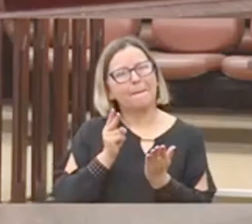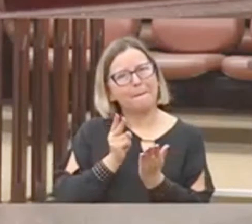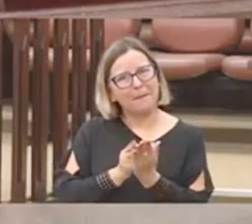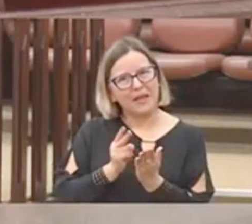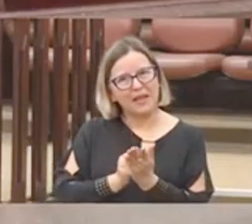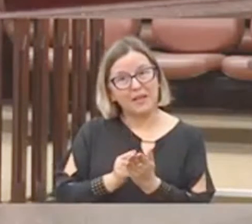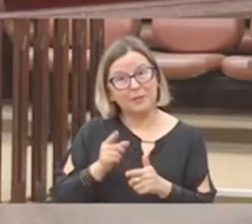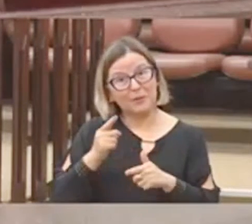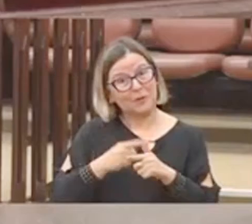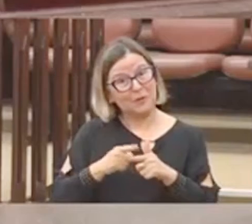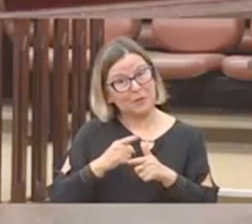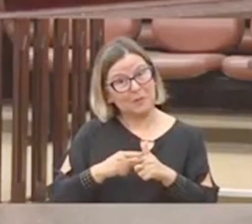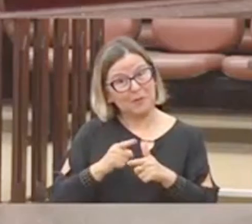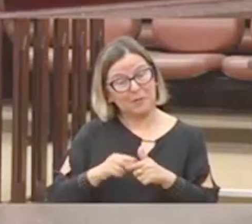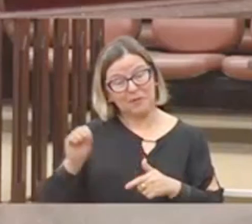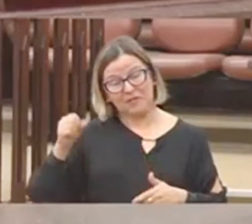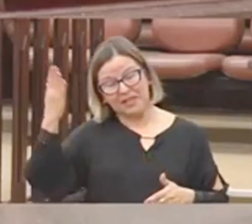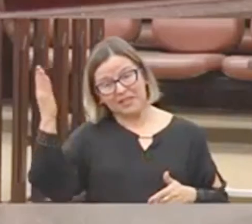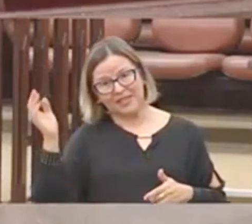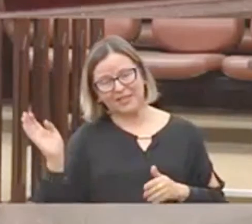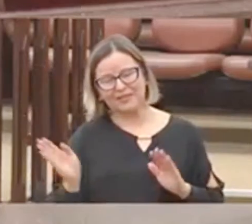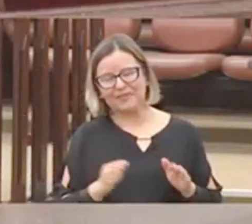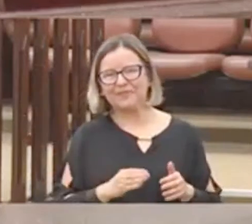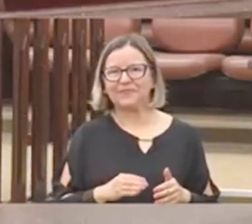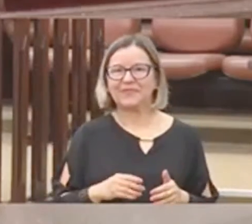2 Coríntios, capítulo 3, versículo 4, o